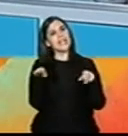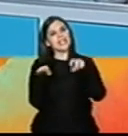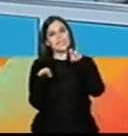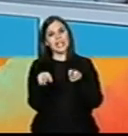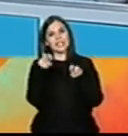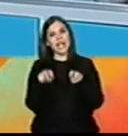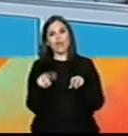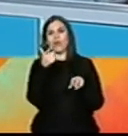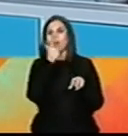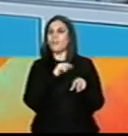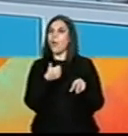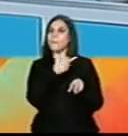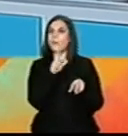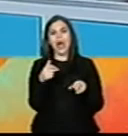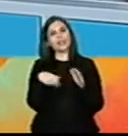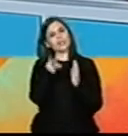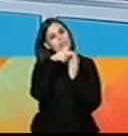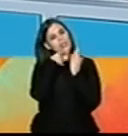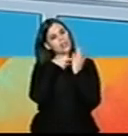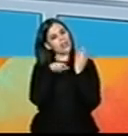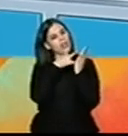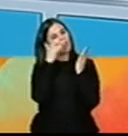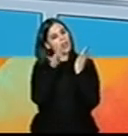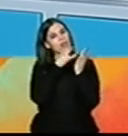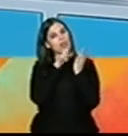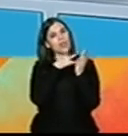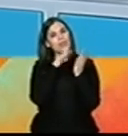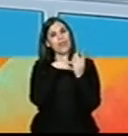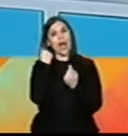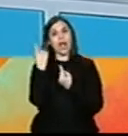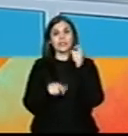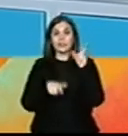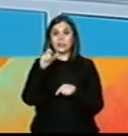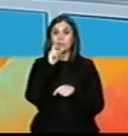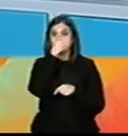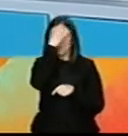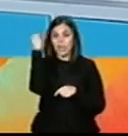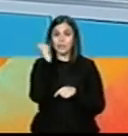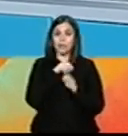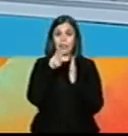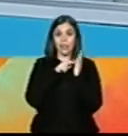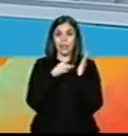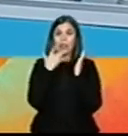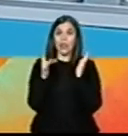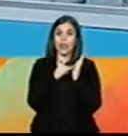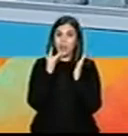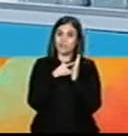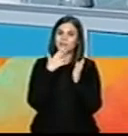Para estarmos a ler um livro. Sim. Que hoje em dia muitas vezes as pessoas já se esquecem que podem ler um livro. Ler um livro, não